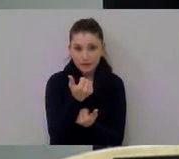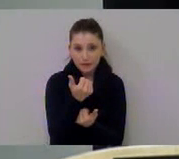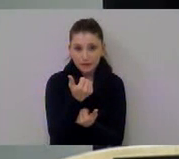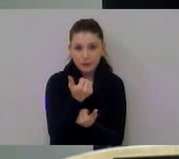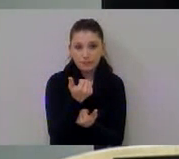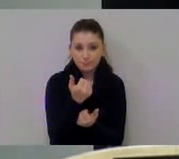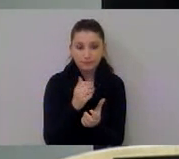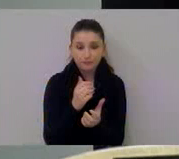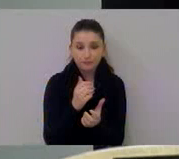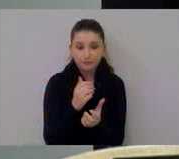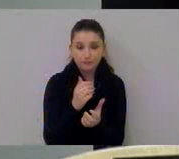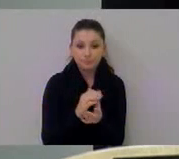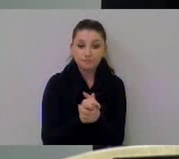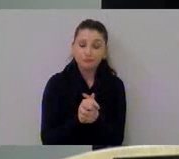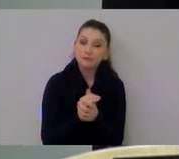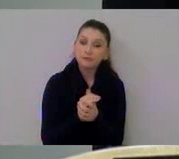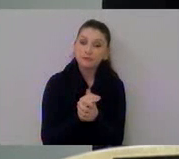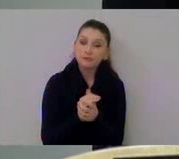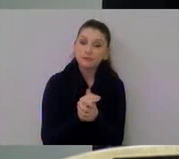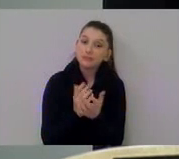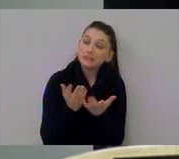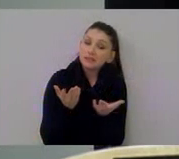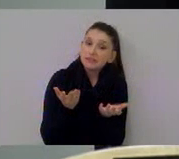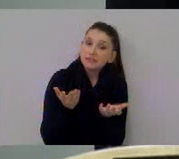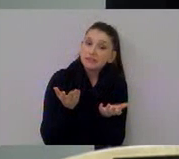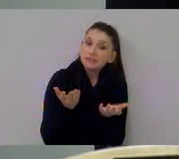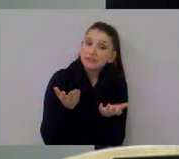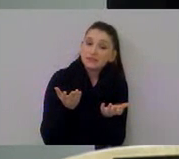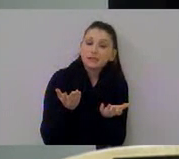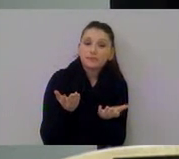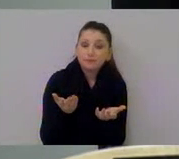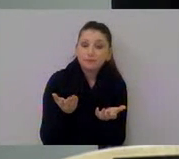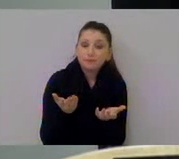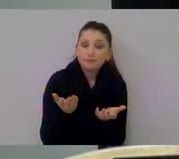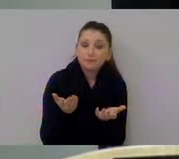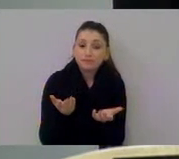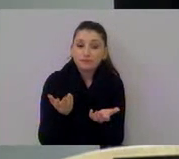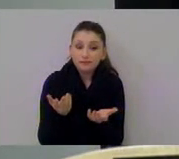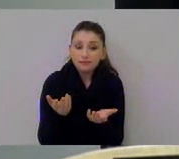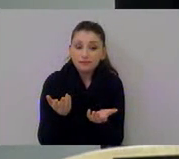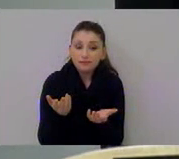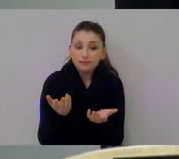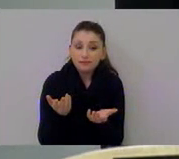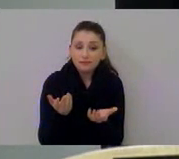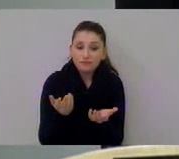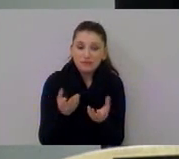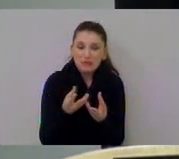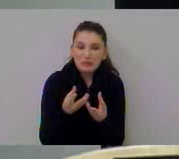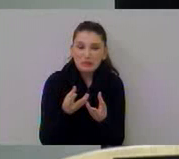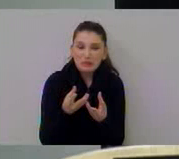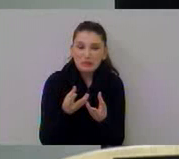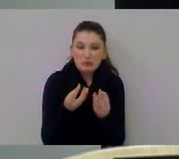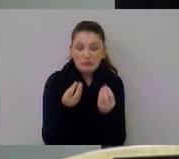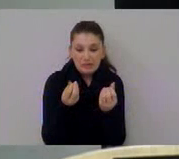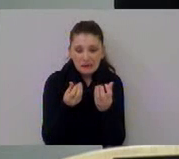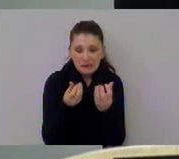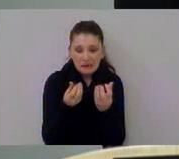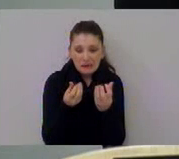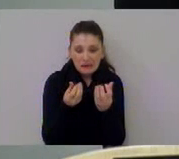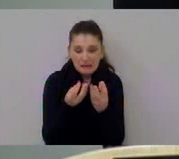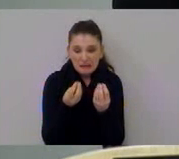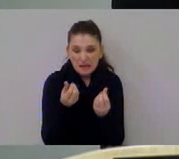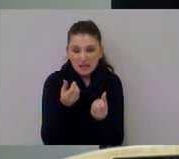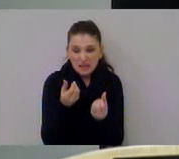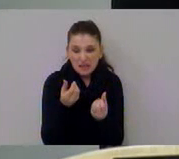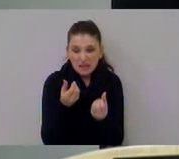o pior, podemos dizer, as qualidades das frutas